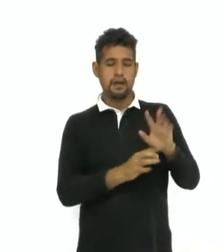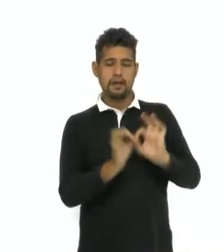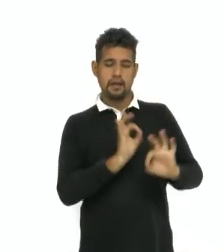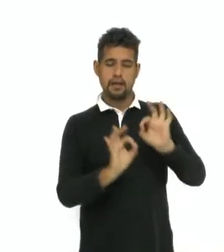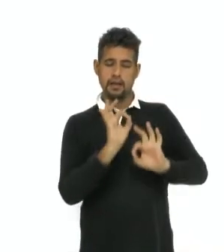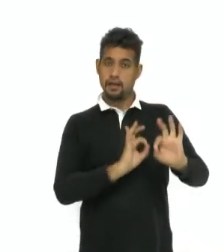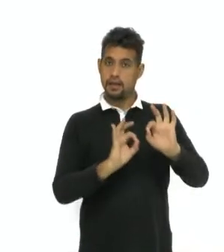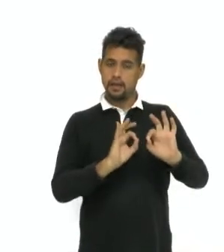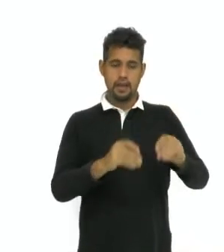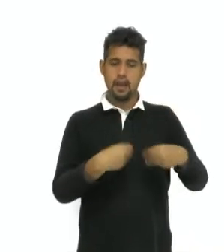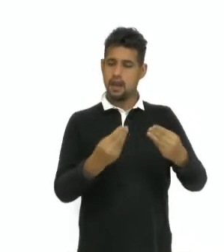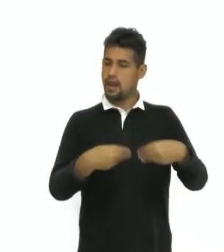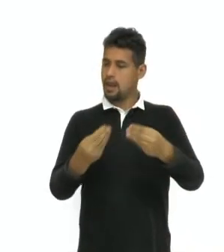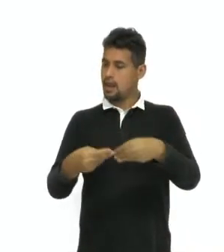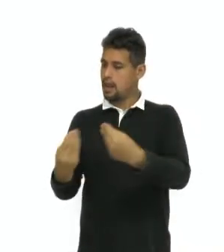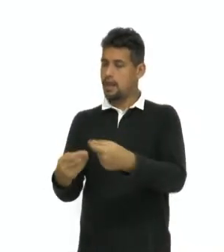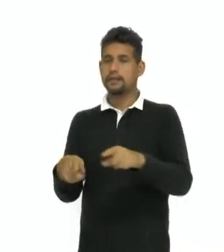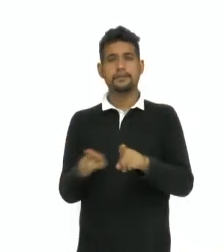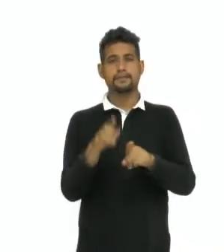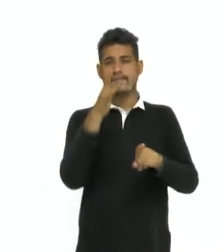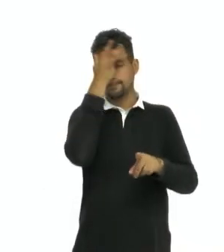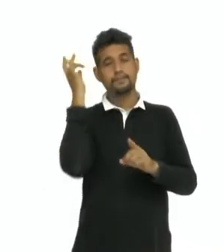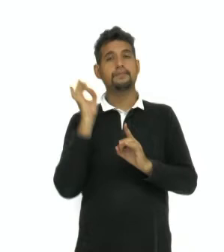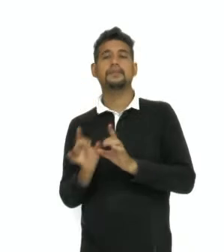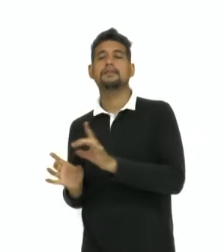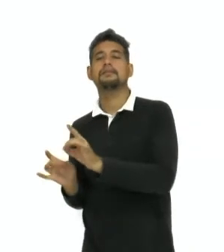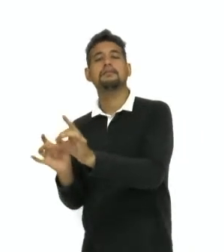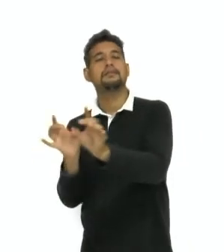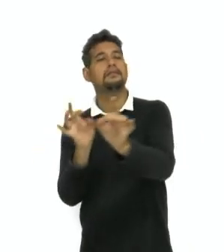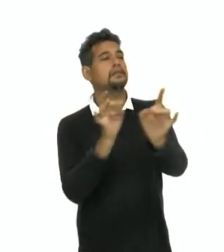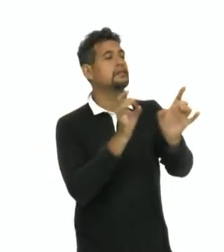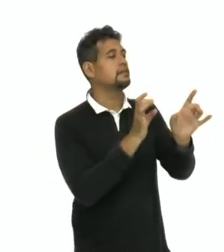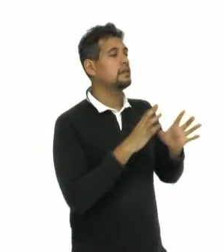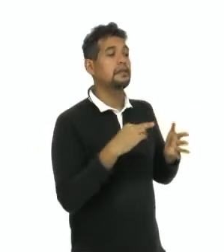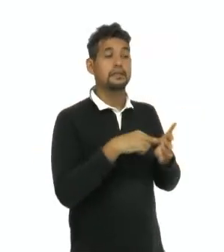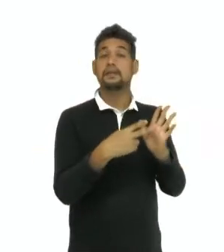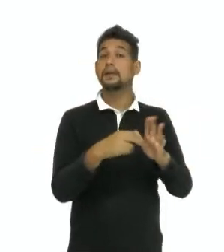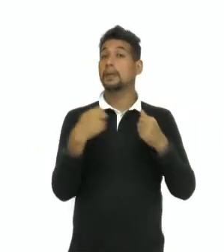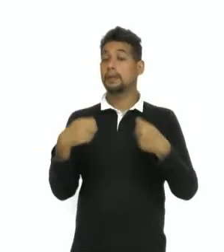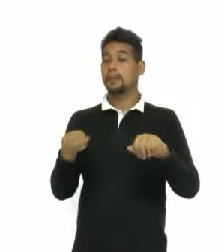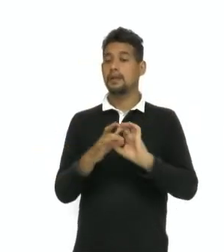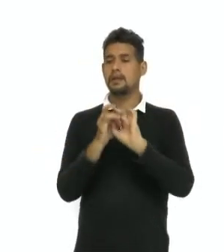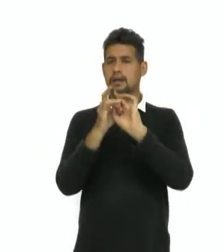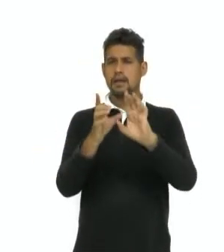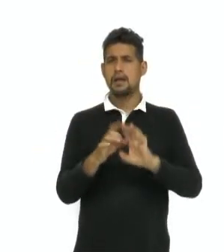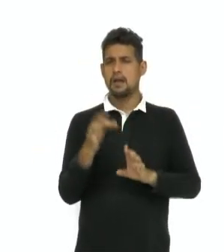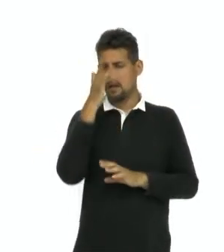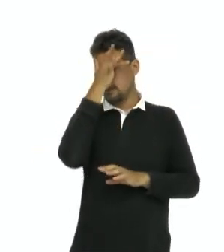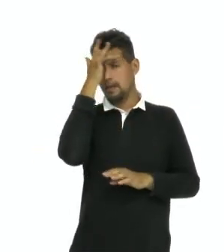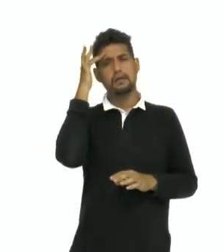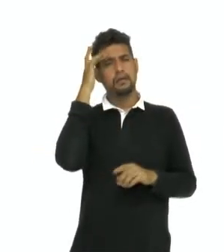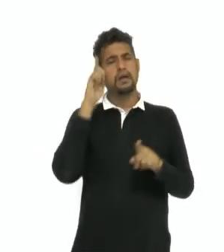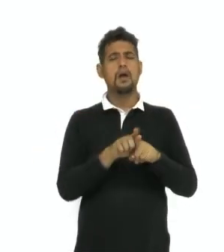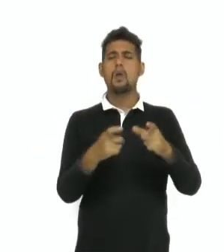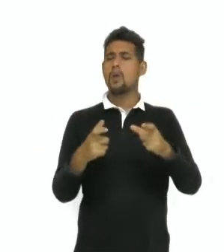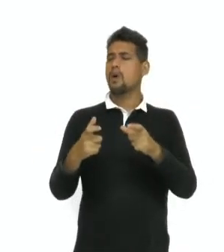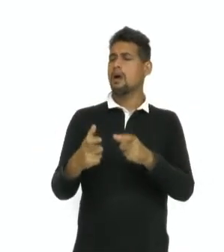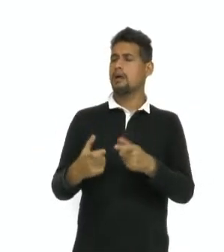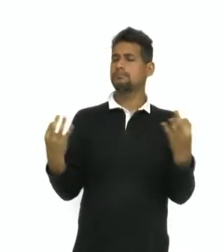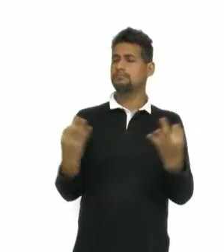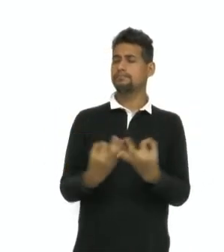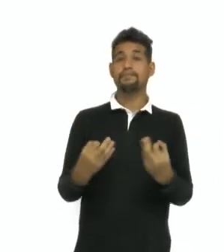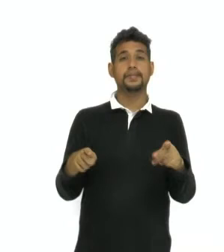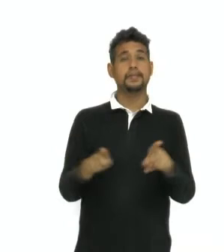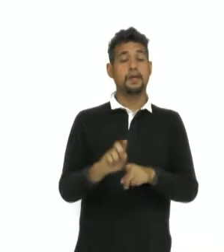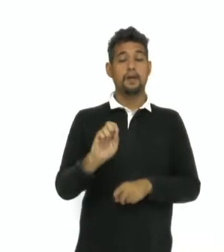importadores e distribuidores e também os comerciantes de pilhas e baterias devem disponibilizar aos consumidores locais para o recebimento